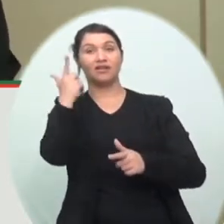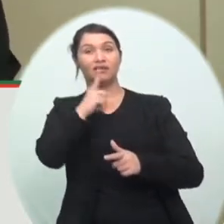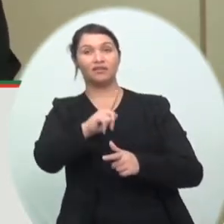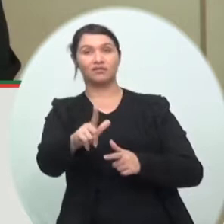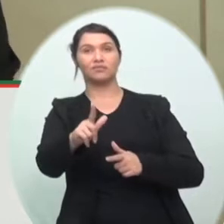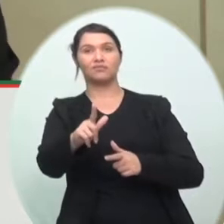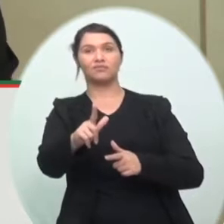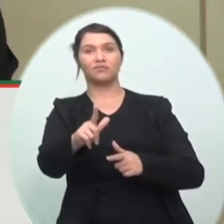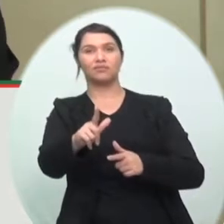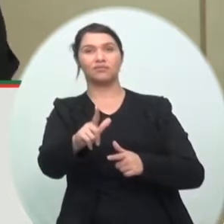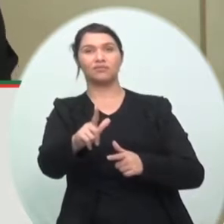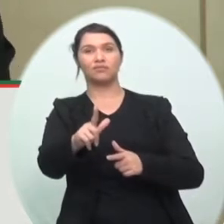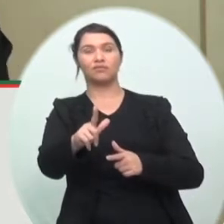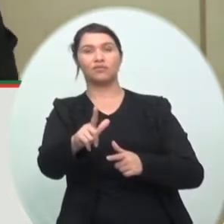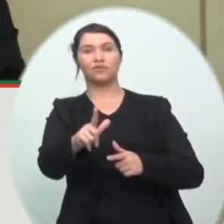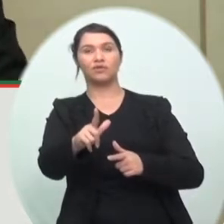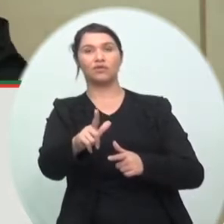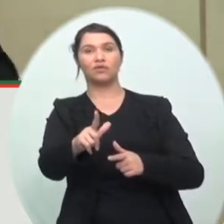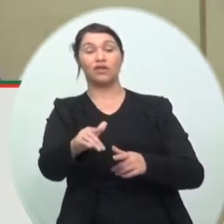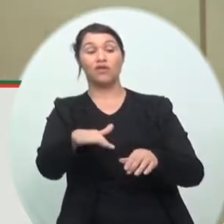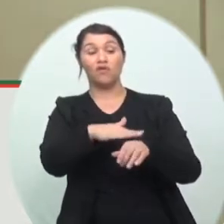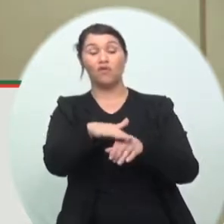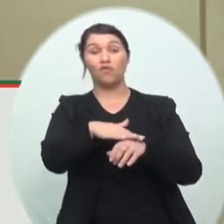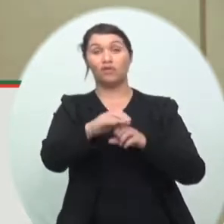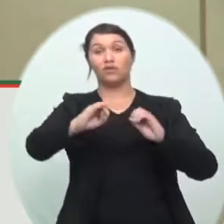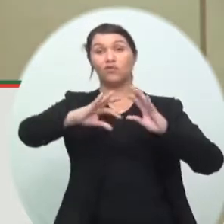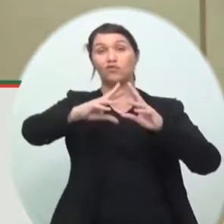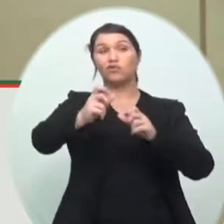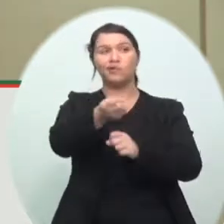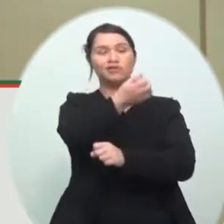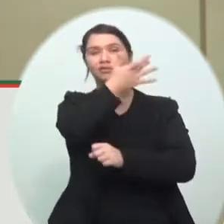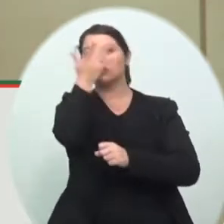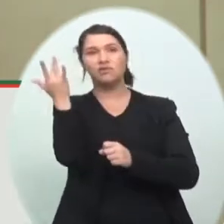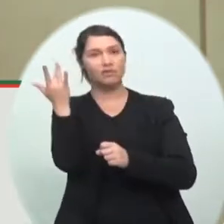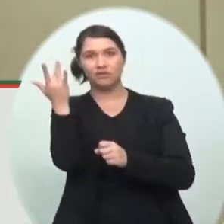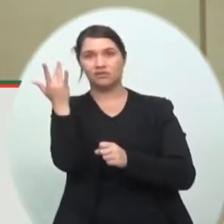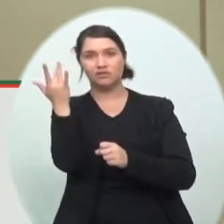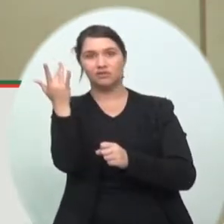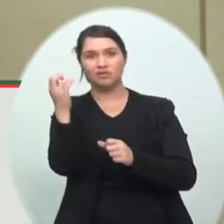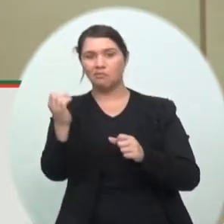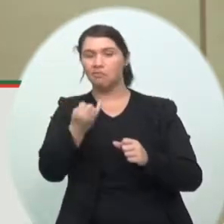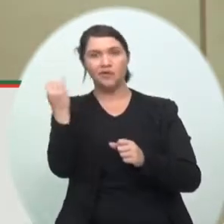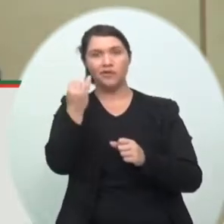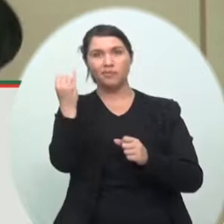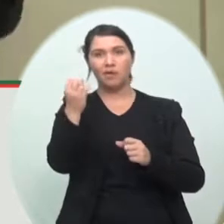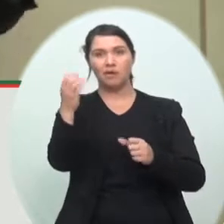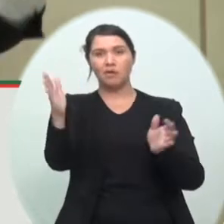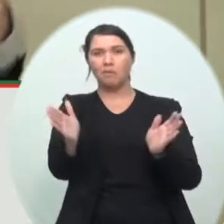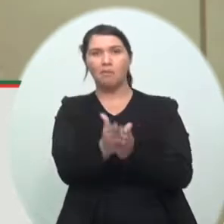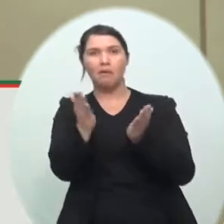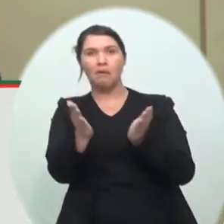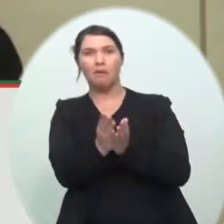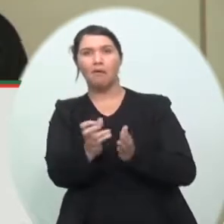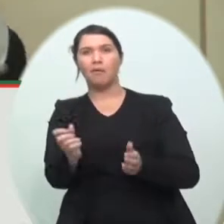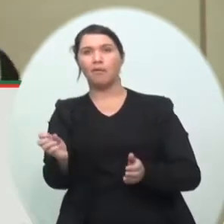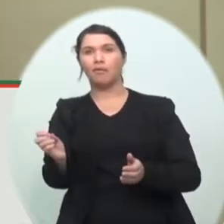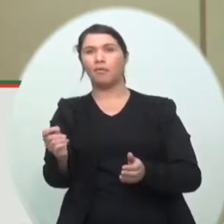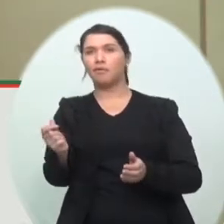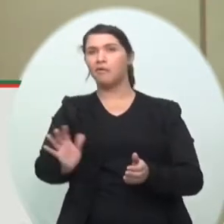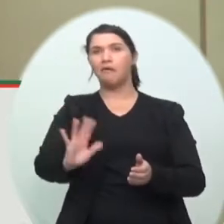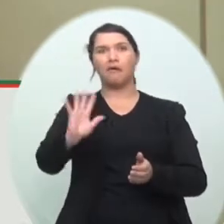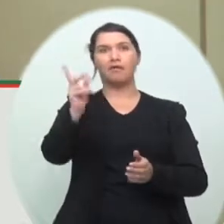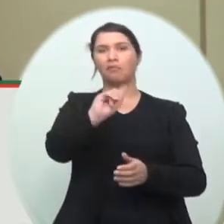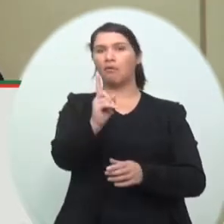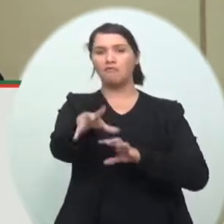só rico nem pobre, mas com todo mundo. Ele tem uma amizade muito boa com todas as pessoas. Não é só porque quem tem, que é rico ou que tem um canudo,